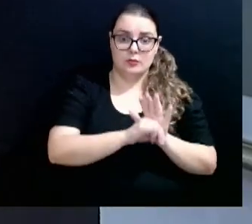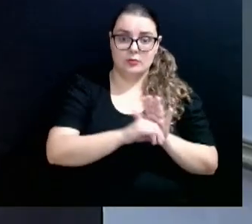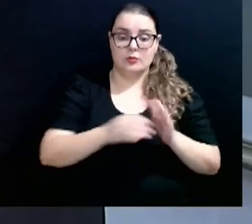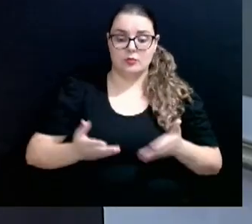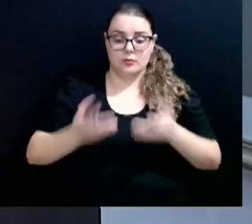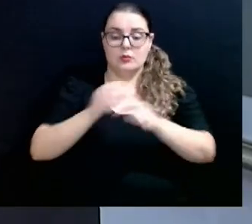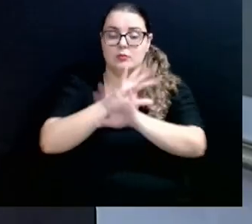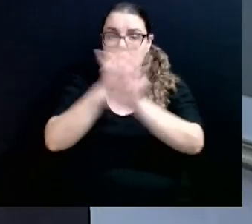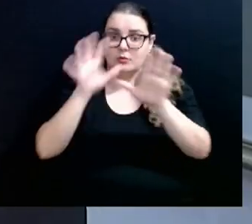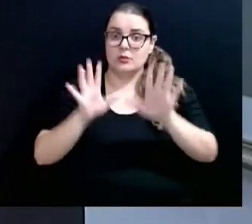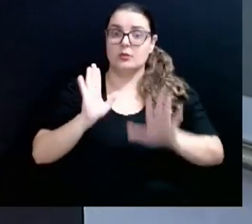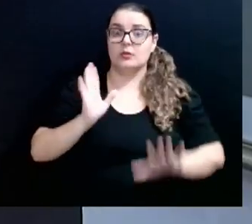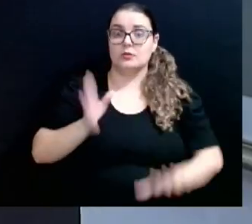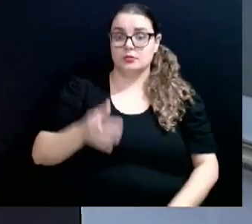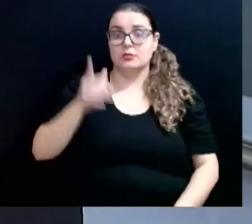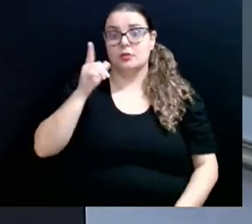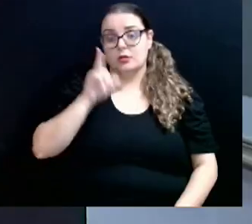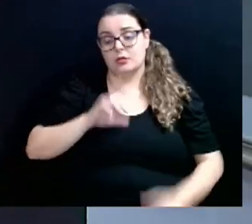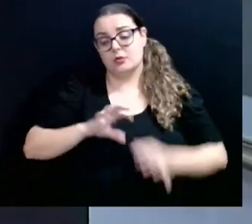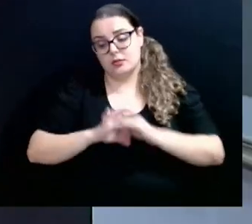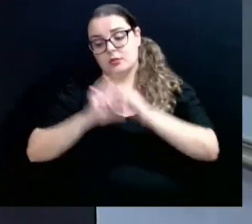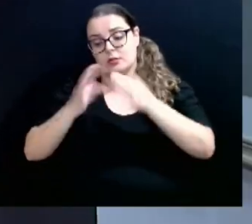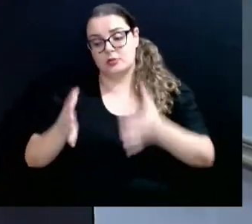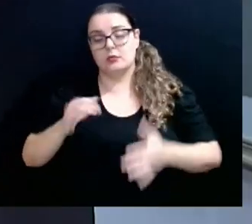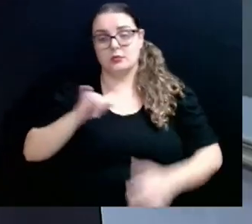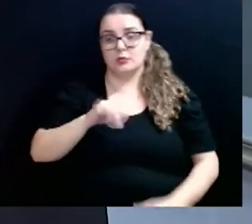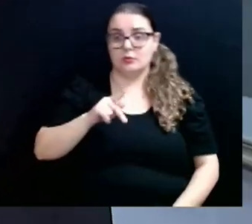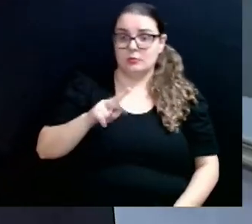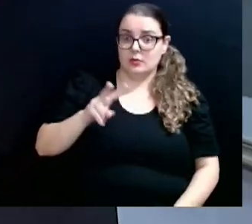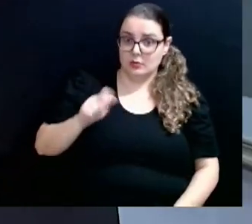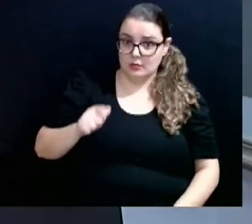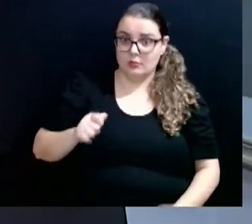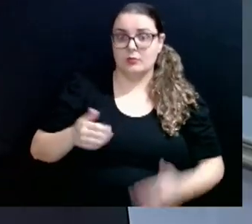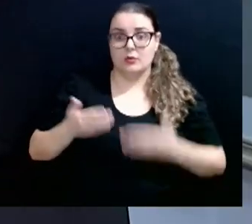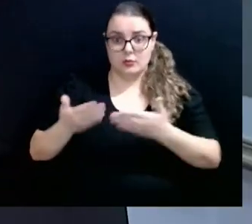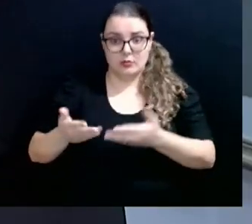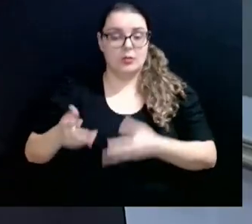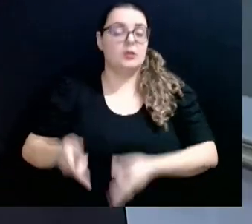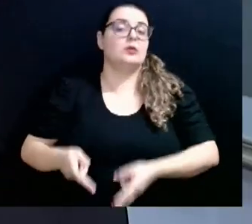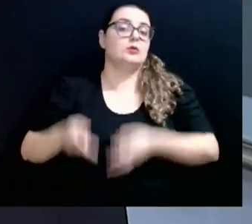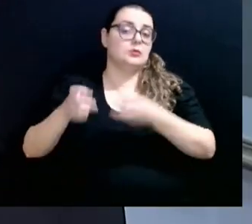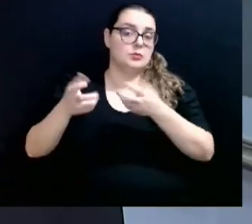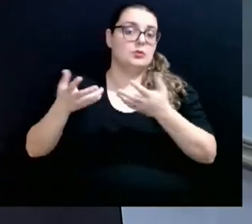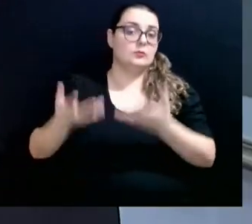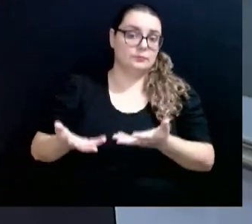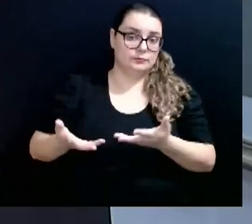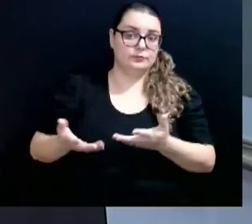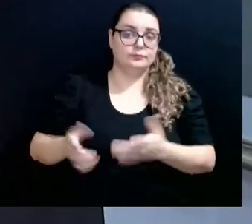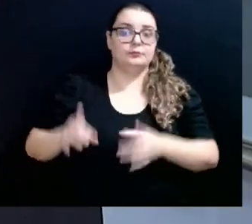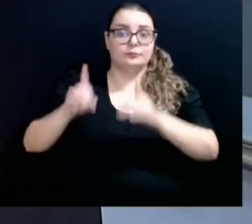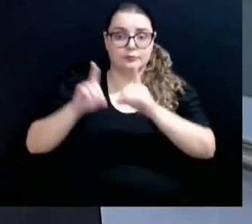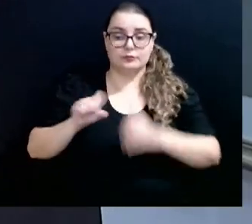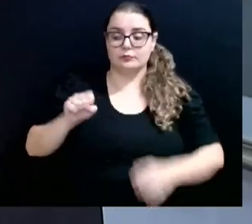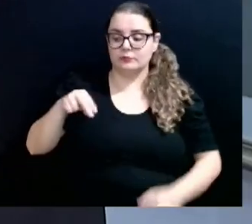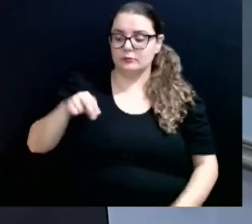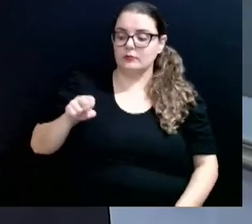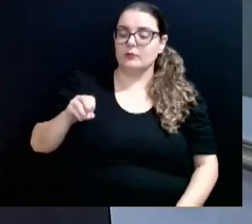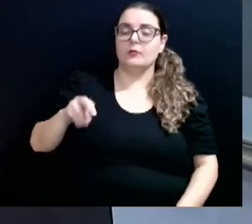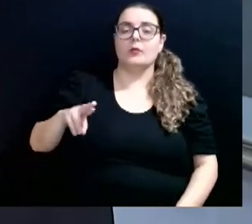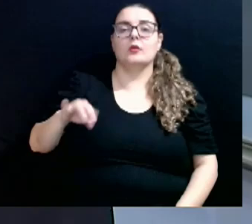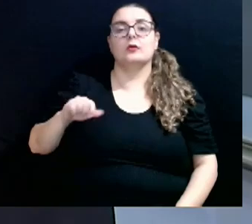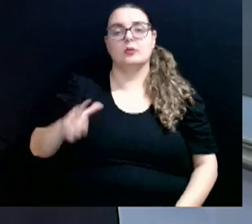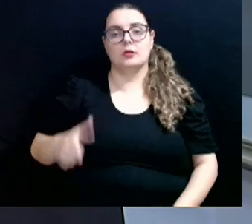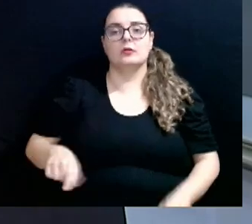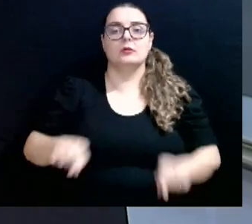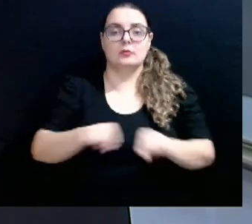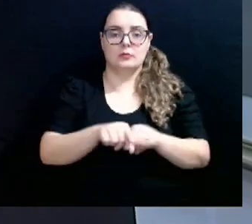que ele concede ao IPVA e reconhece a deficiência sensorial, então ele também deveria ter que